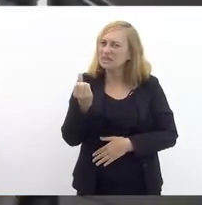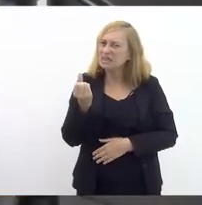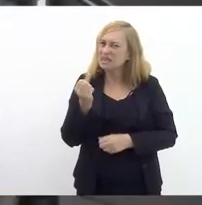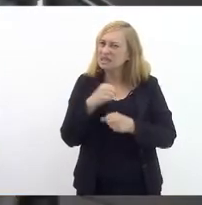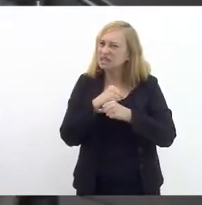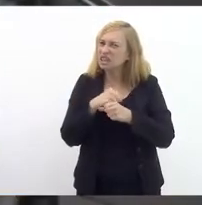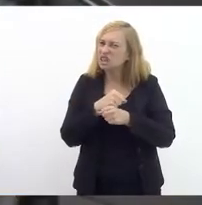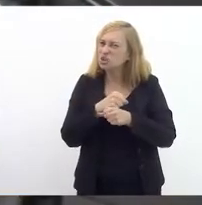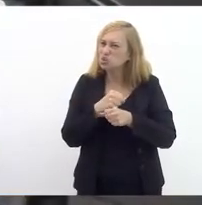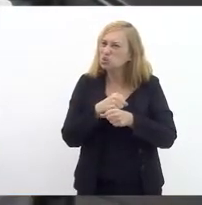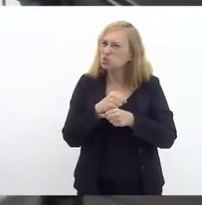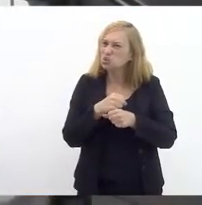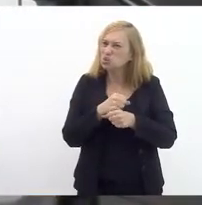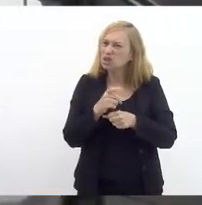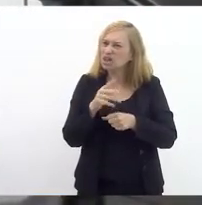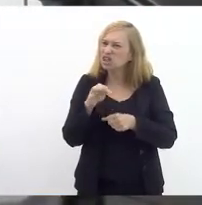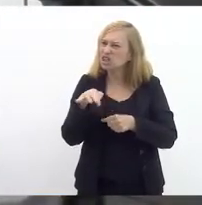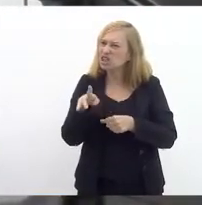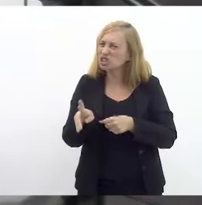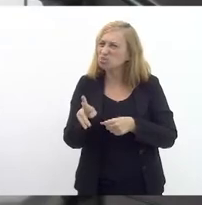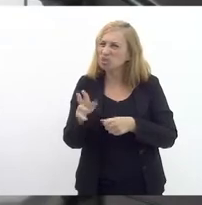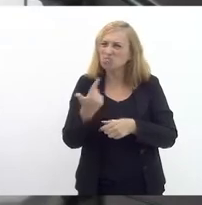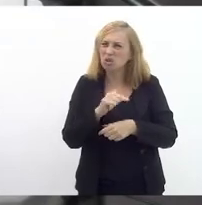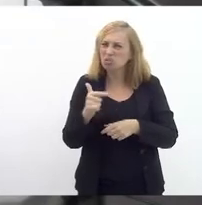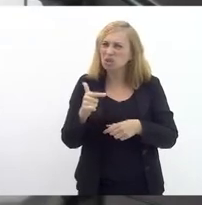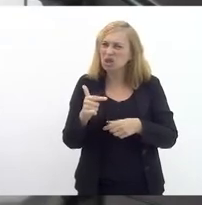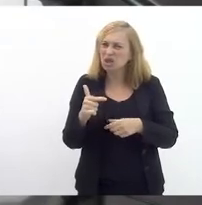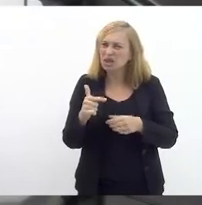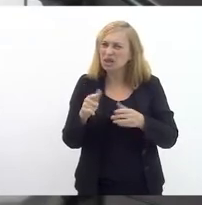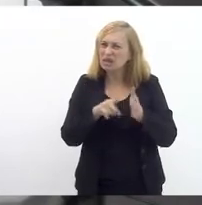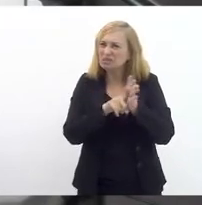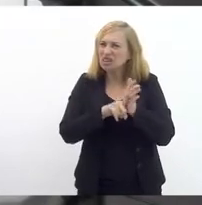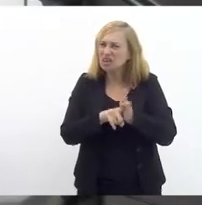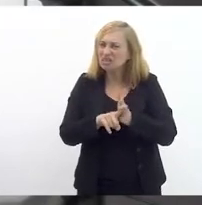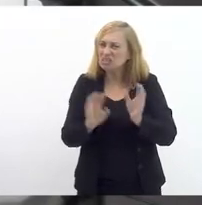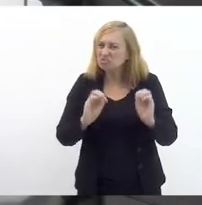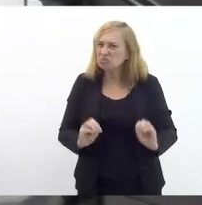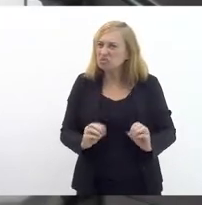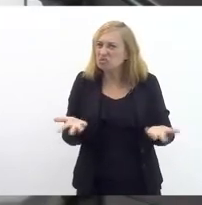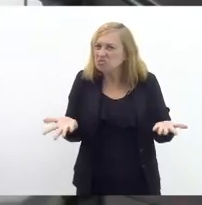passou. E a GETRANSP não tem essa análise?